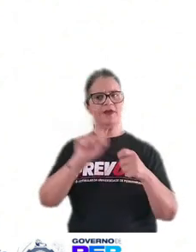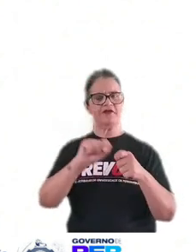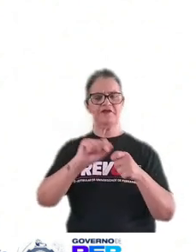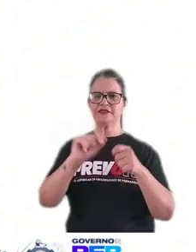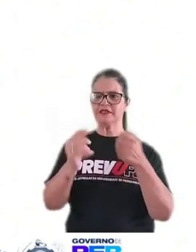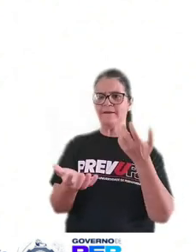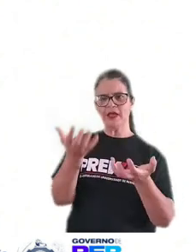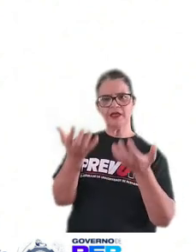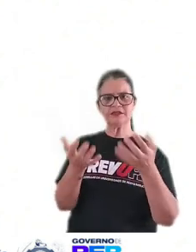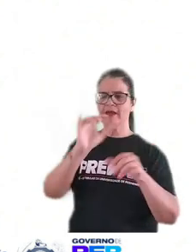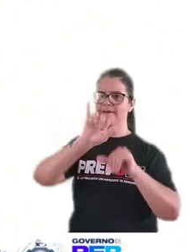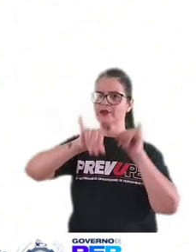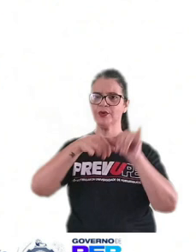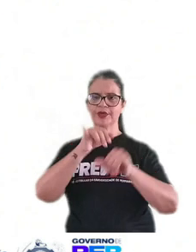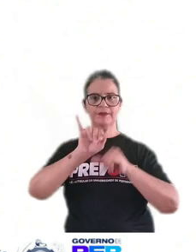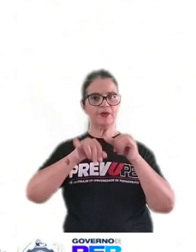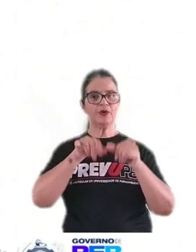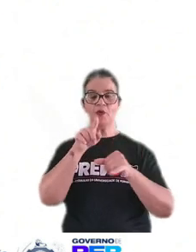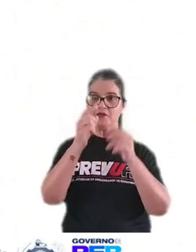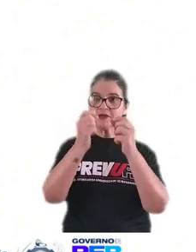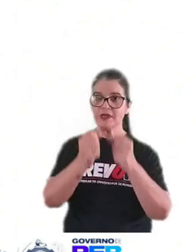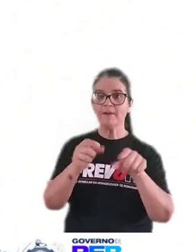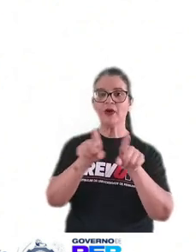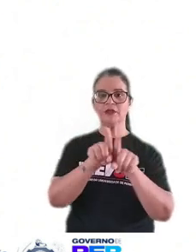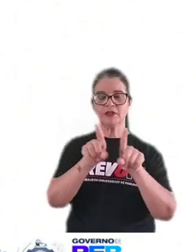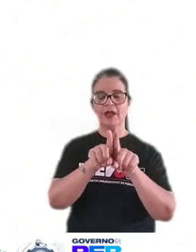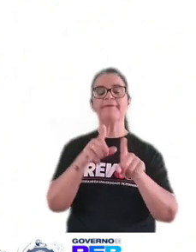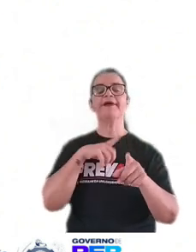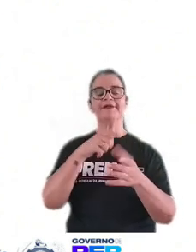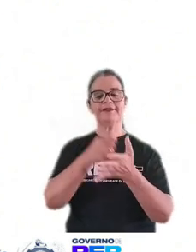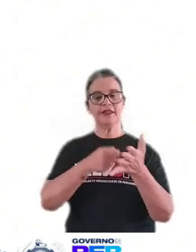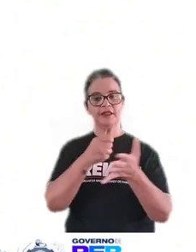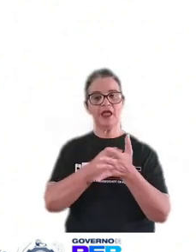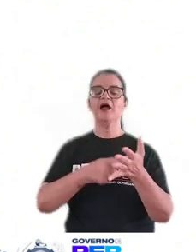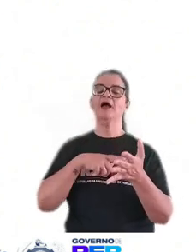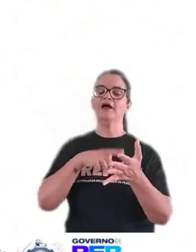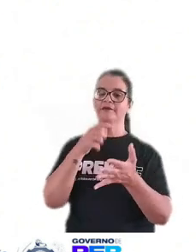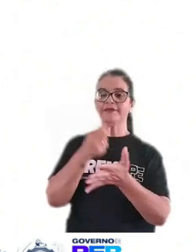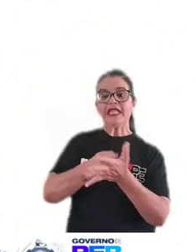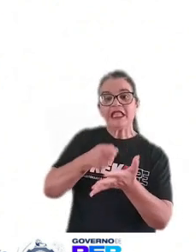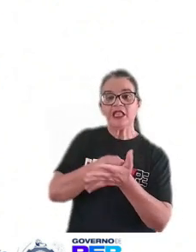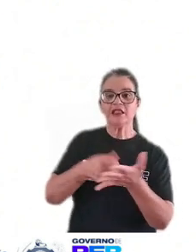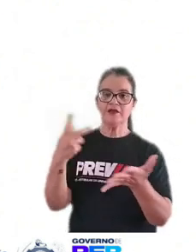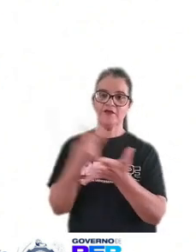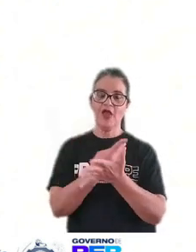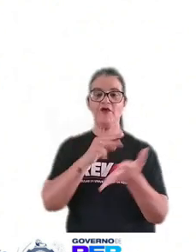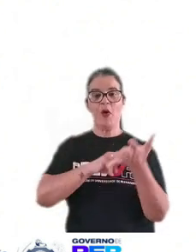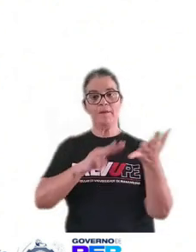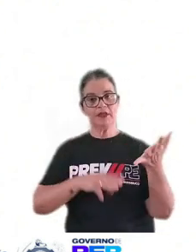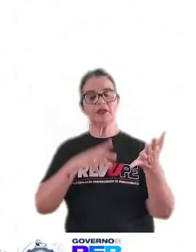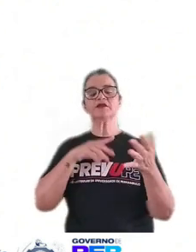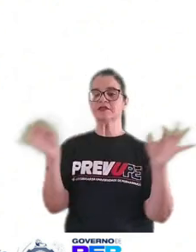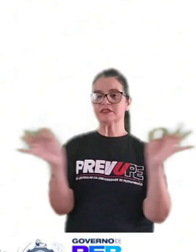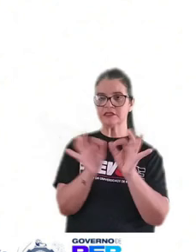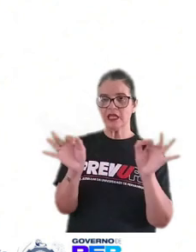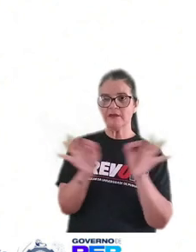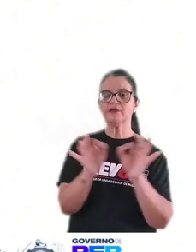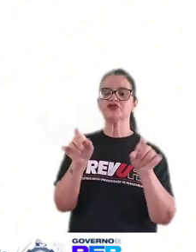usar não para fazer balanceamento químico você pode também tentar por tentativa e erro é um método